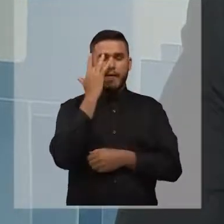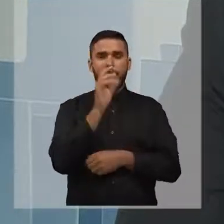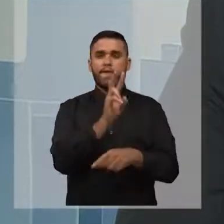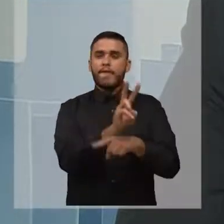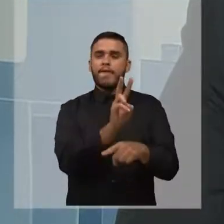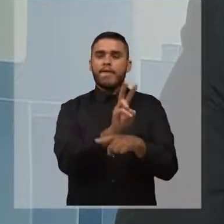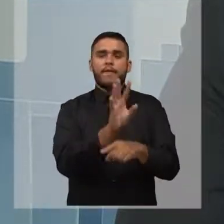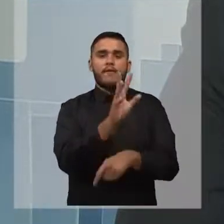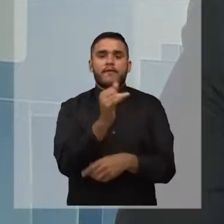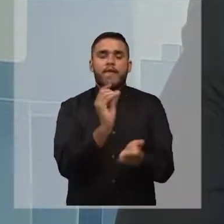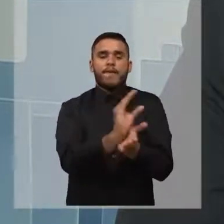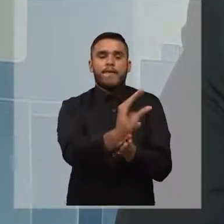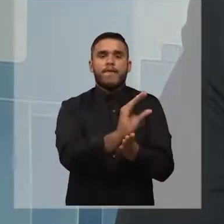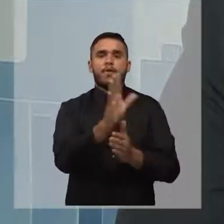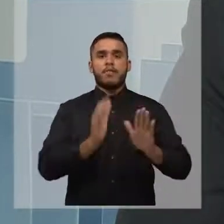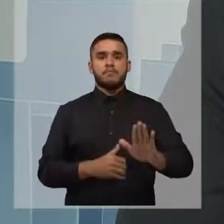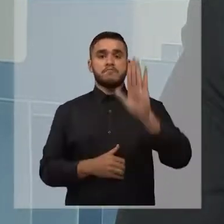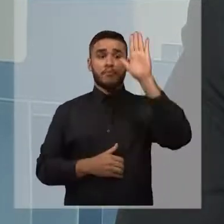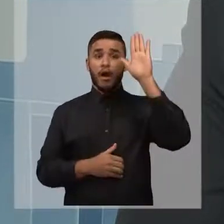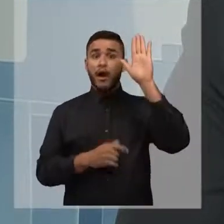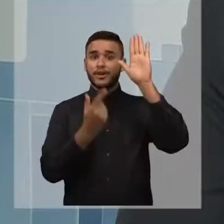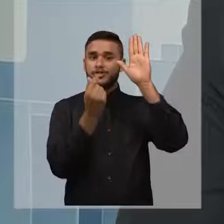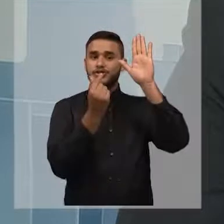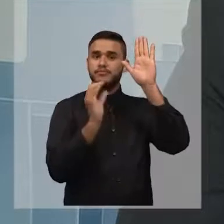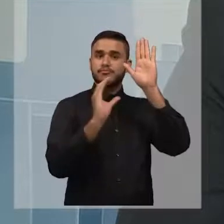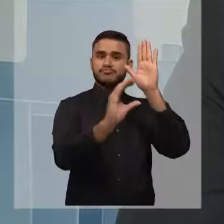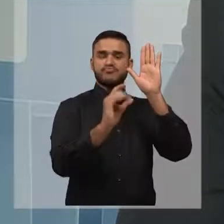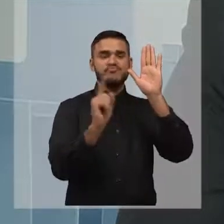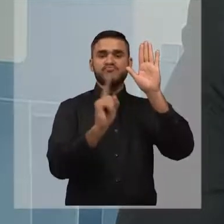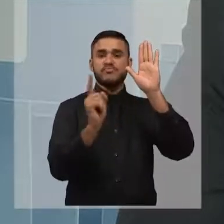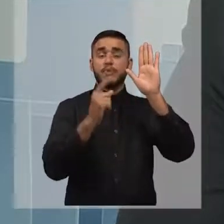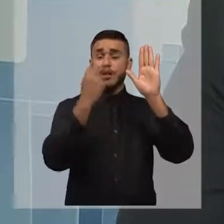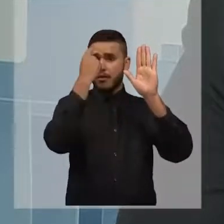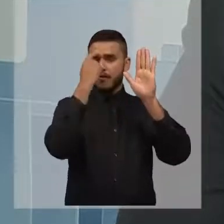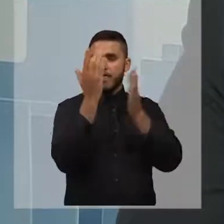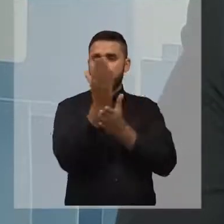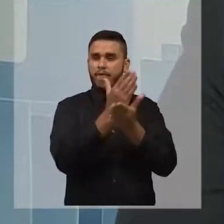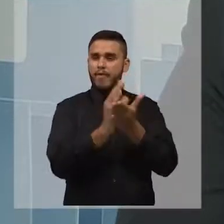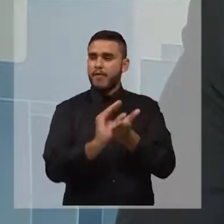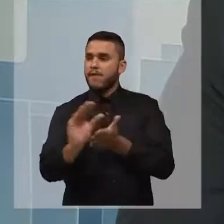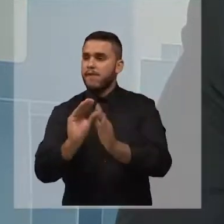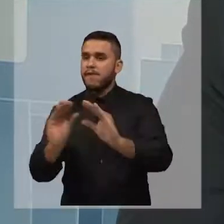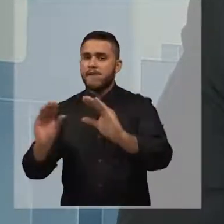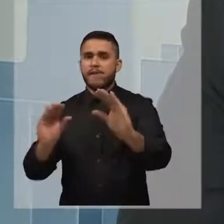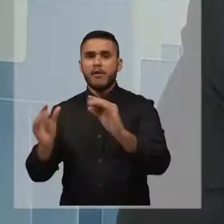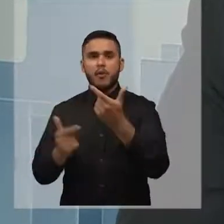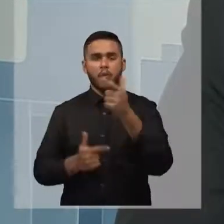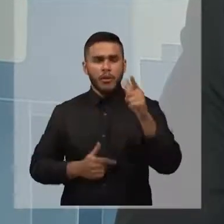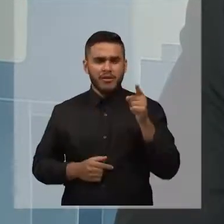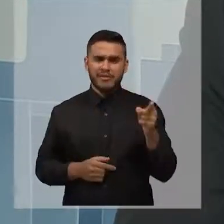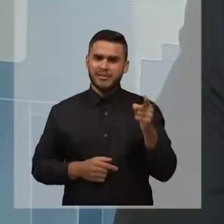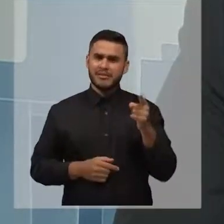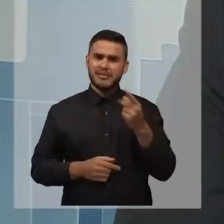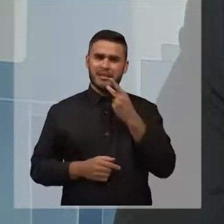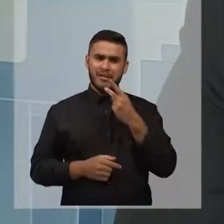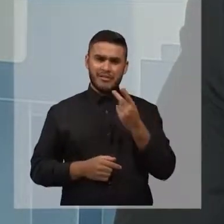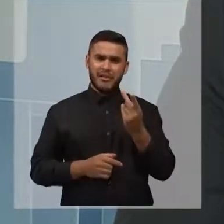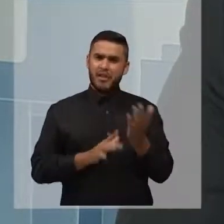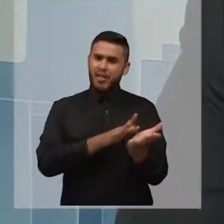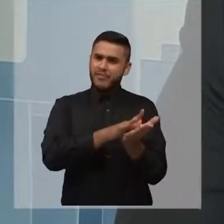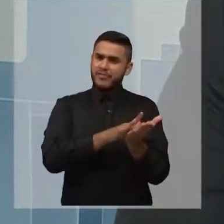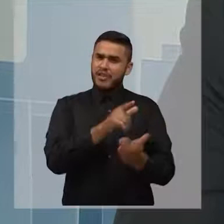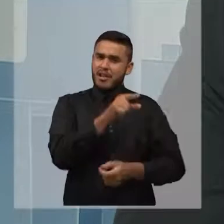na eleição em que o partido do Bolsonaro se colocava como o algoz, né?